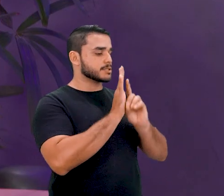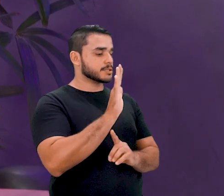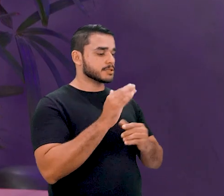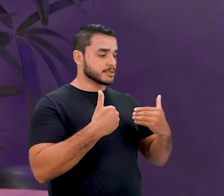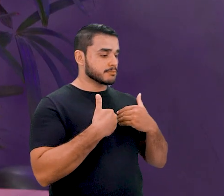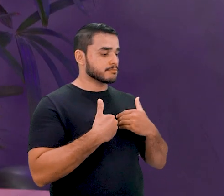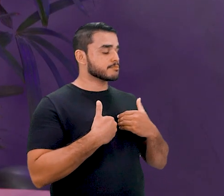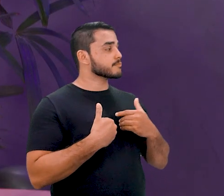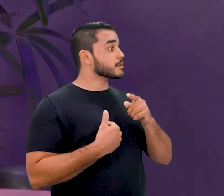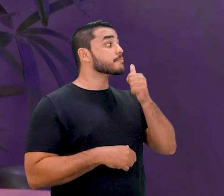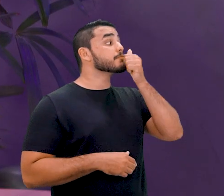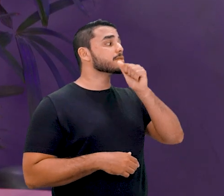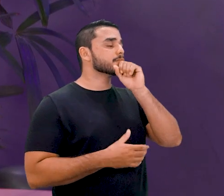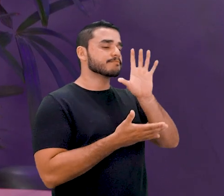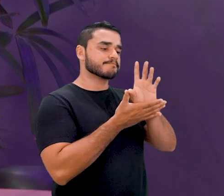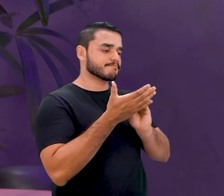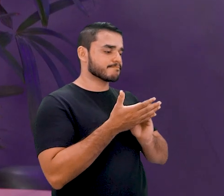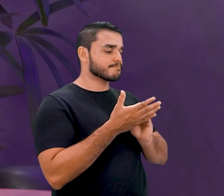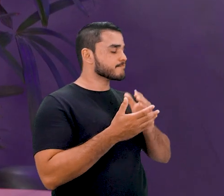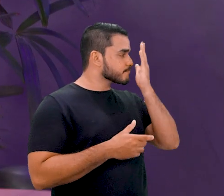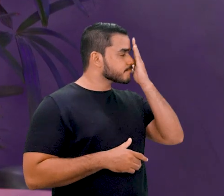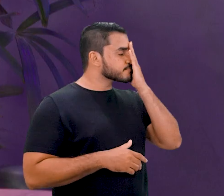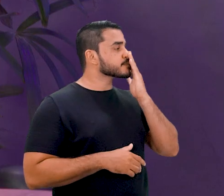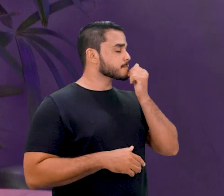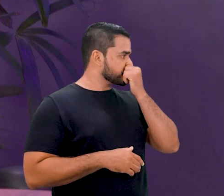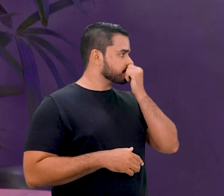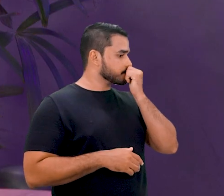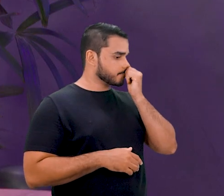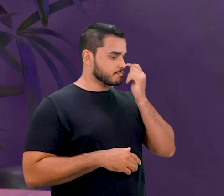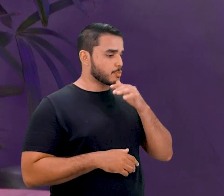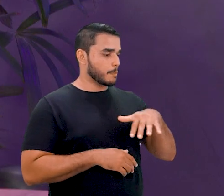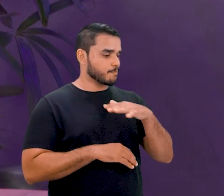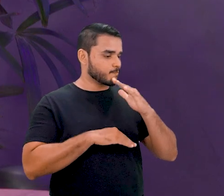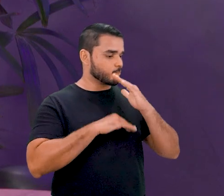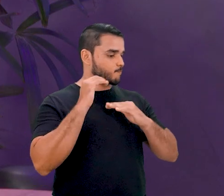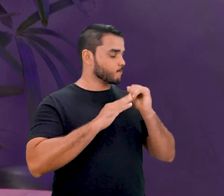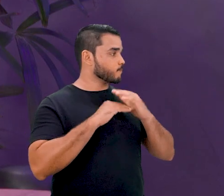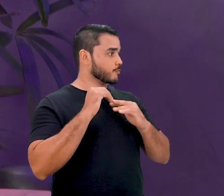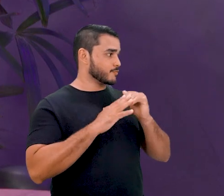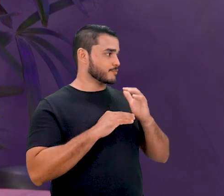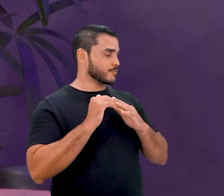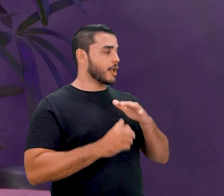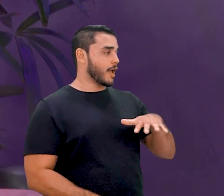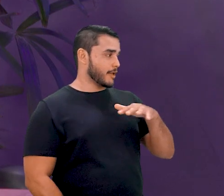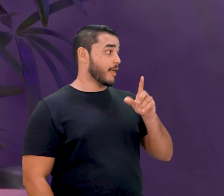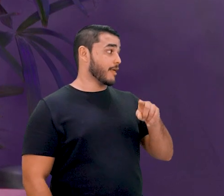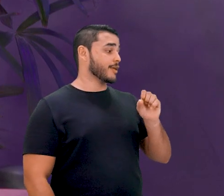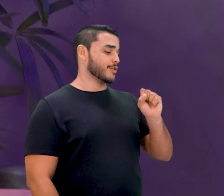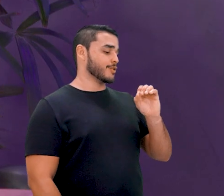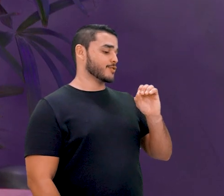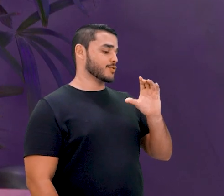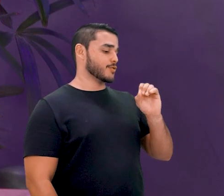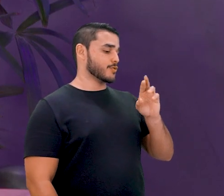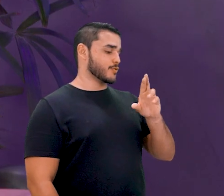maior inspiração e acho que profissionalmente, doutora Socorro França. É a nossa, né? É a nossa queridíssima,